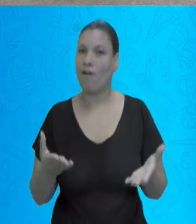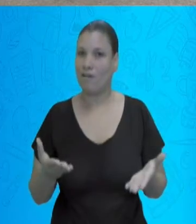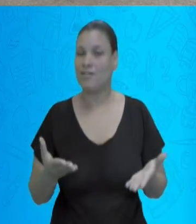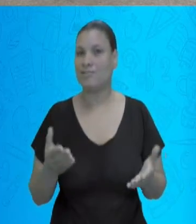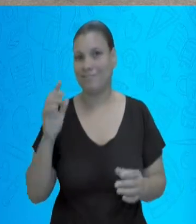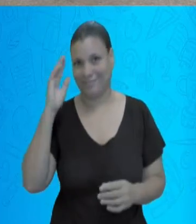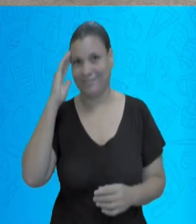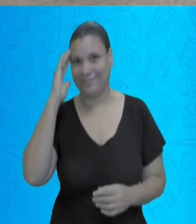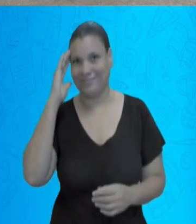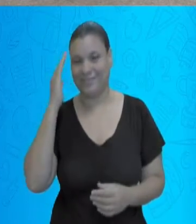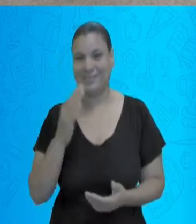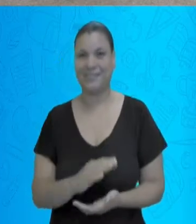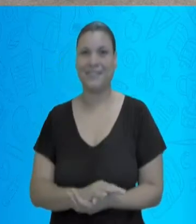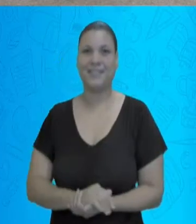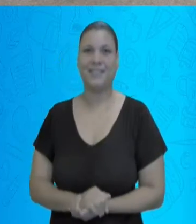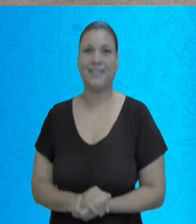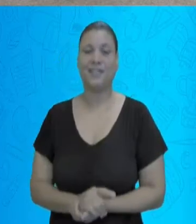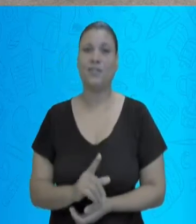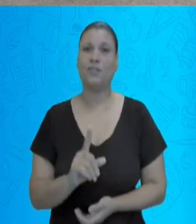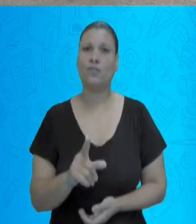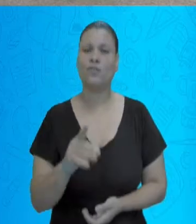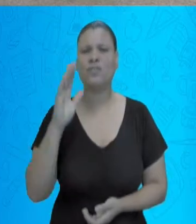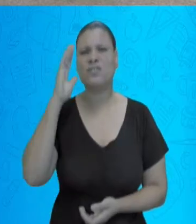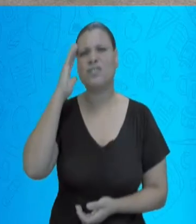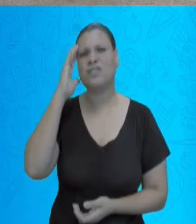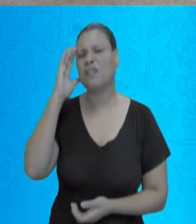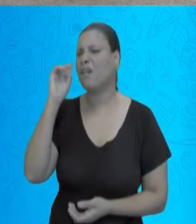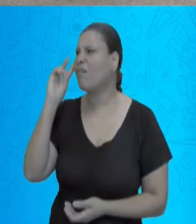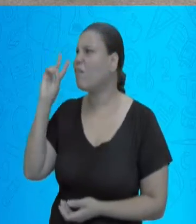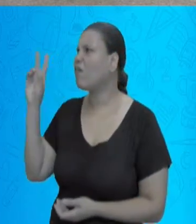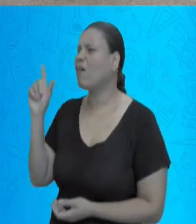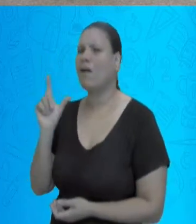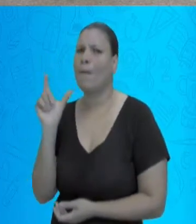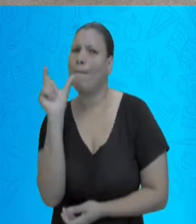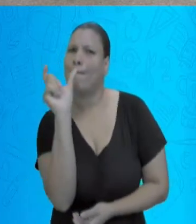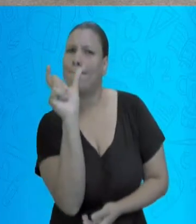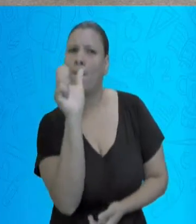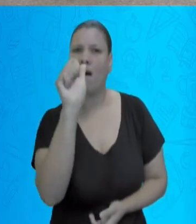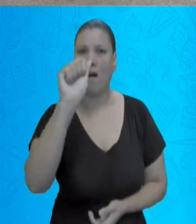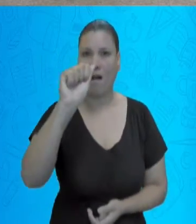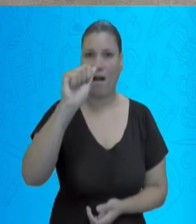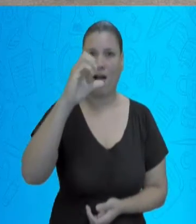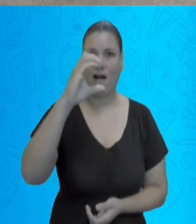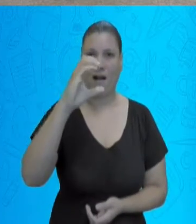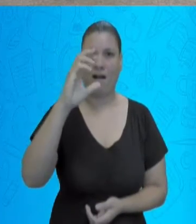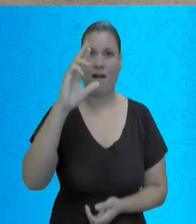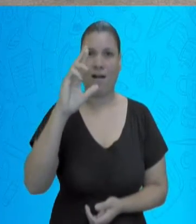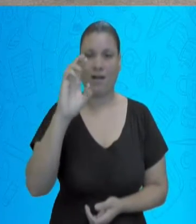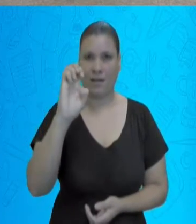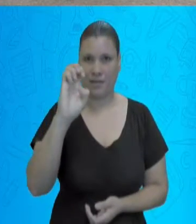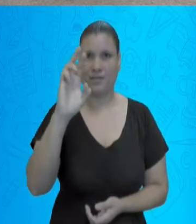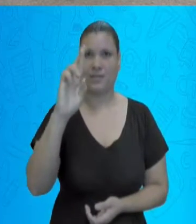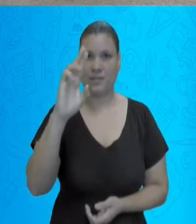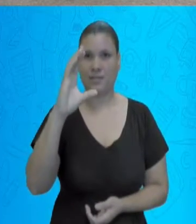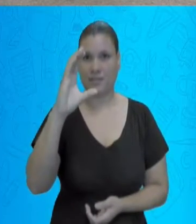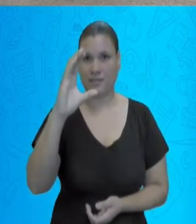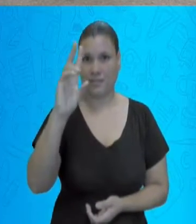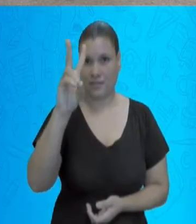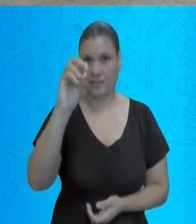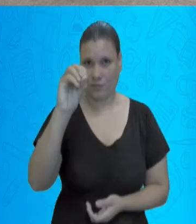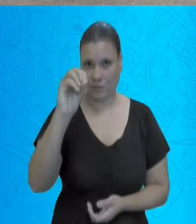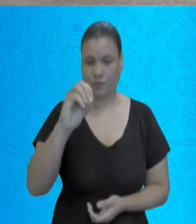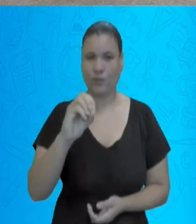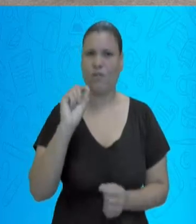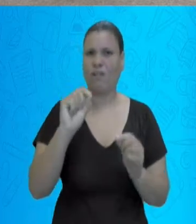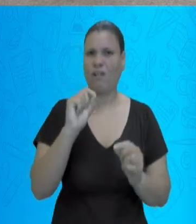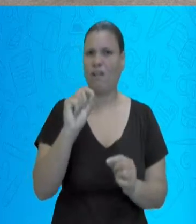museu, a gente vai ouvir essa palavra acervo. Acervo quer dizer a coleção, as coisas que estão expostas naquele museu. Então, tudo